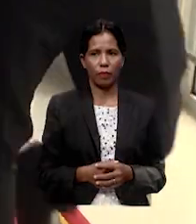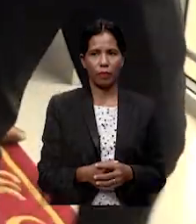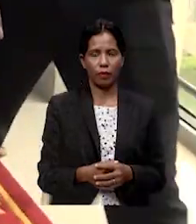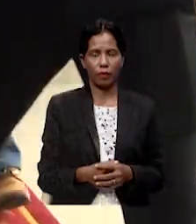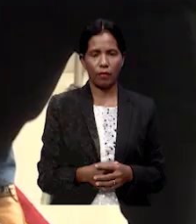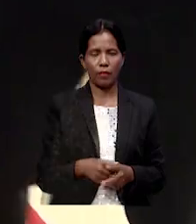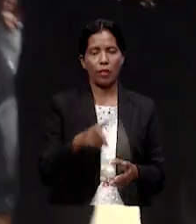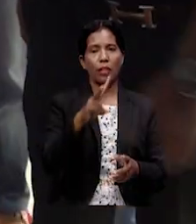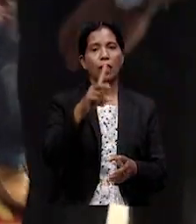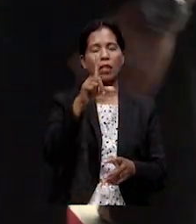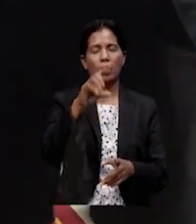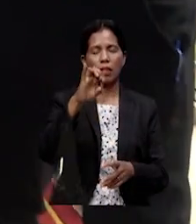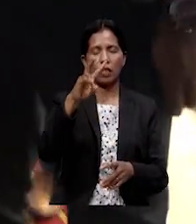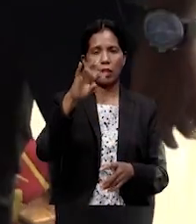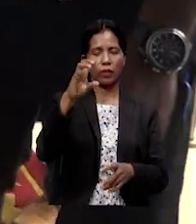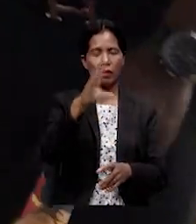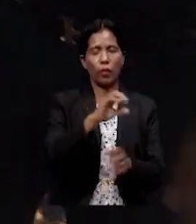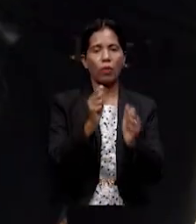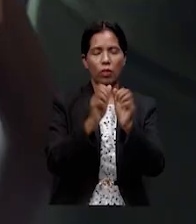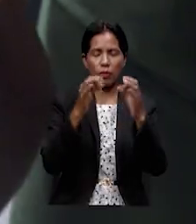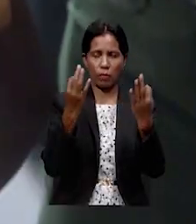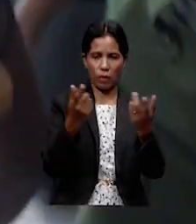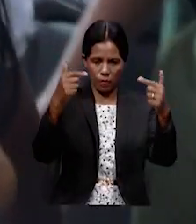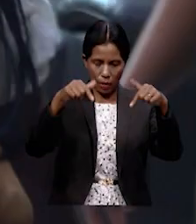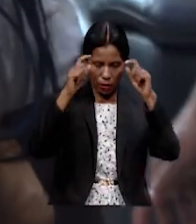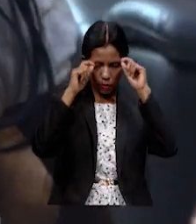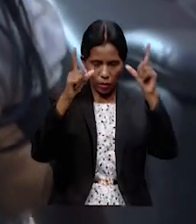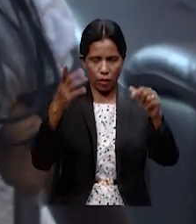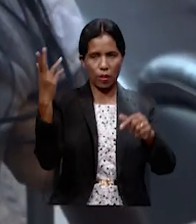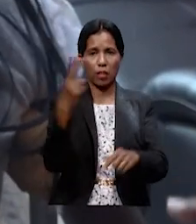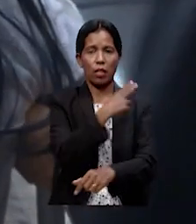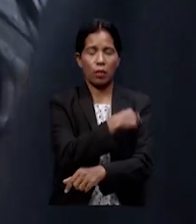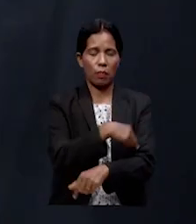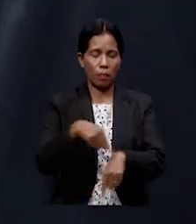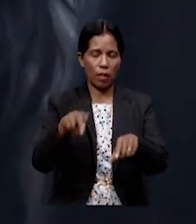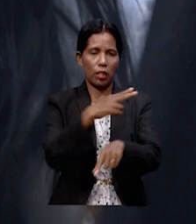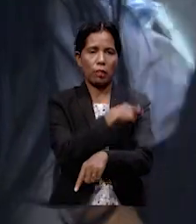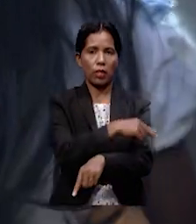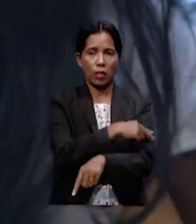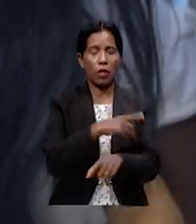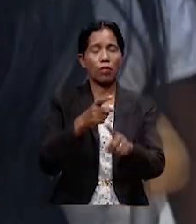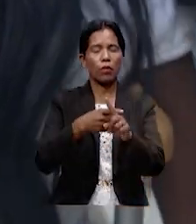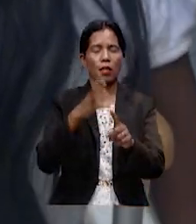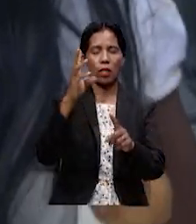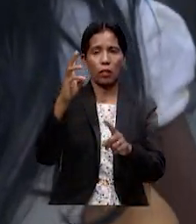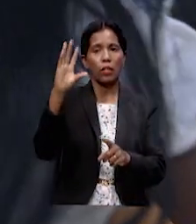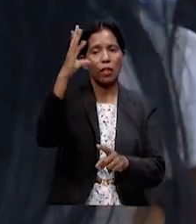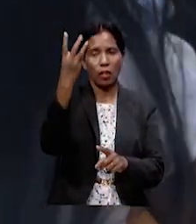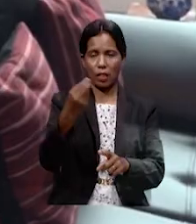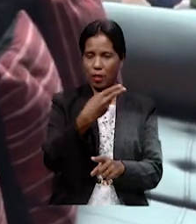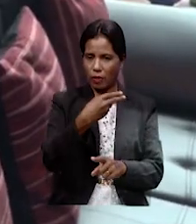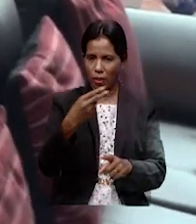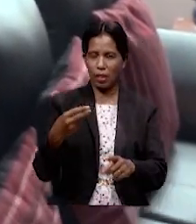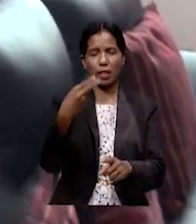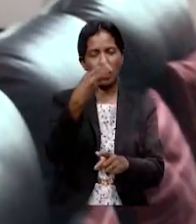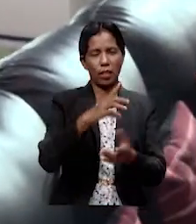Paciente Livia dos Santos e família filha rica zona mais Timor-Leste a foi inhalar o tratamento intensivo fulanghitu e a Jakarta, Indonésia, no dia quinta-feira,